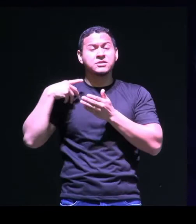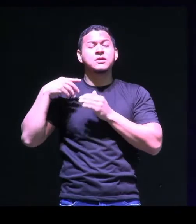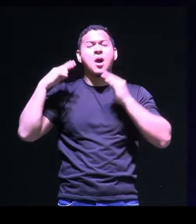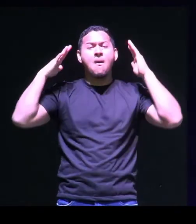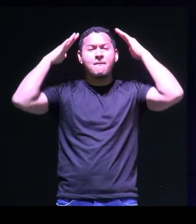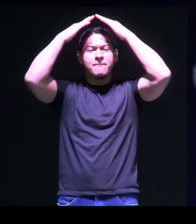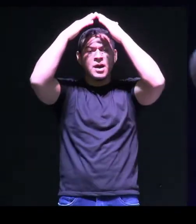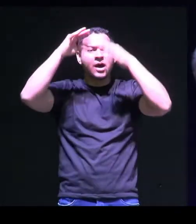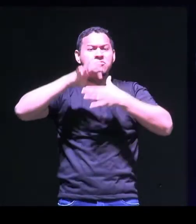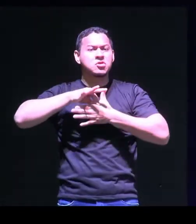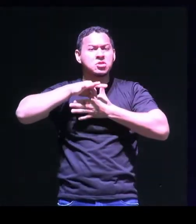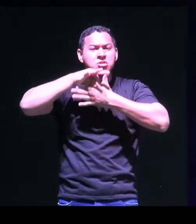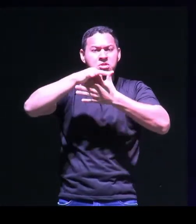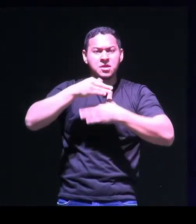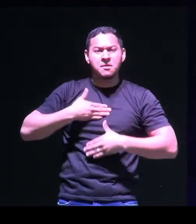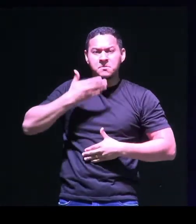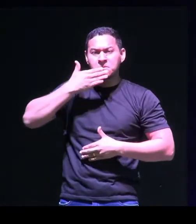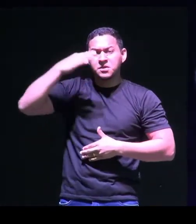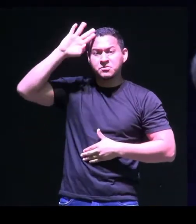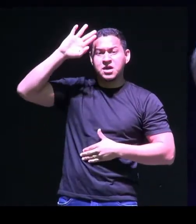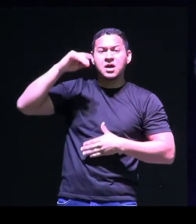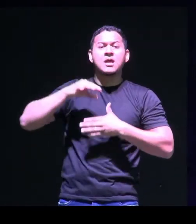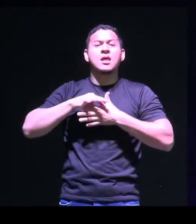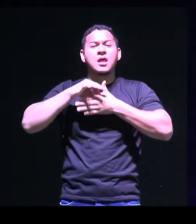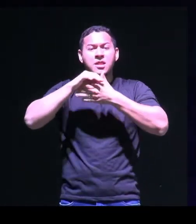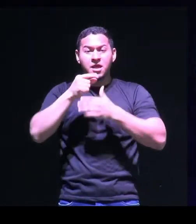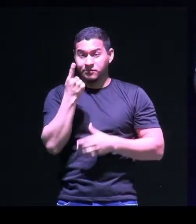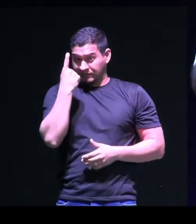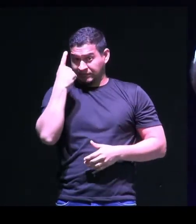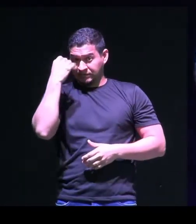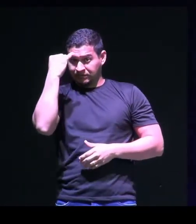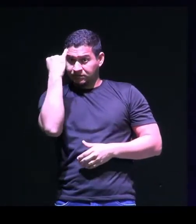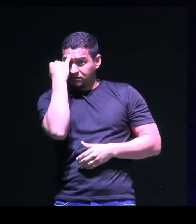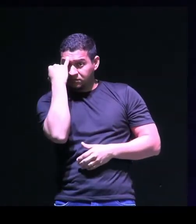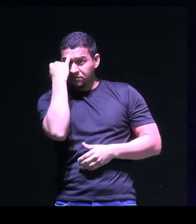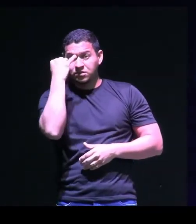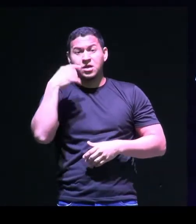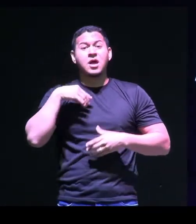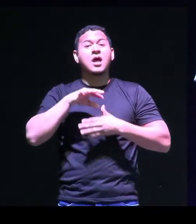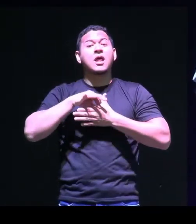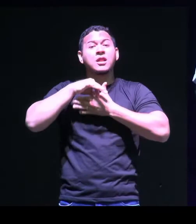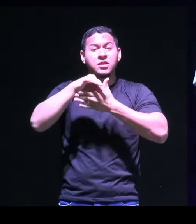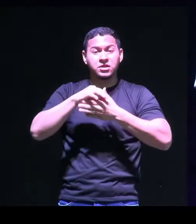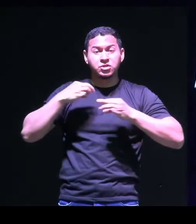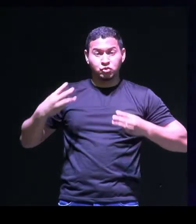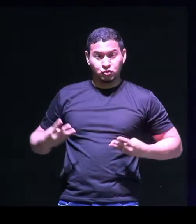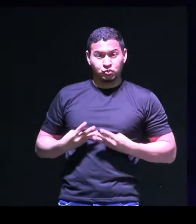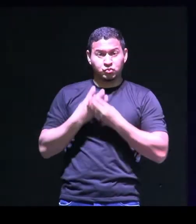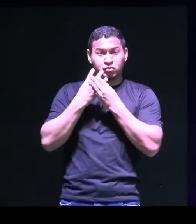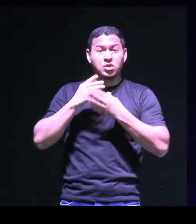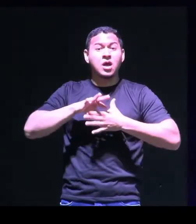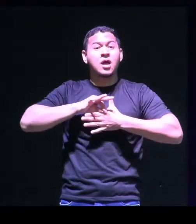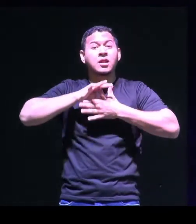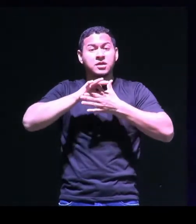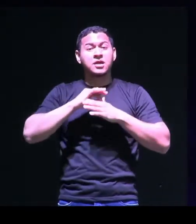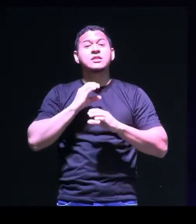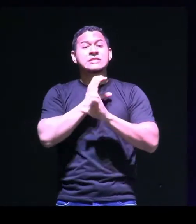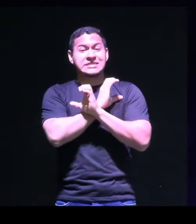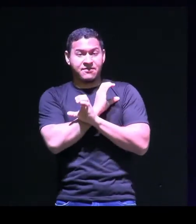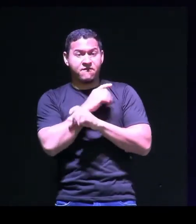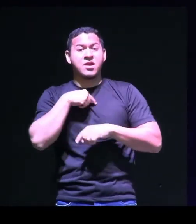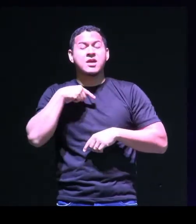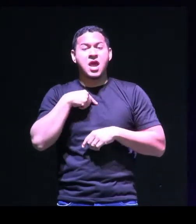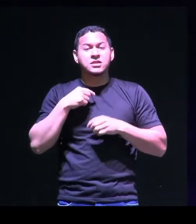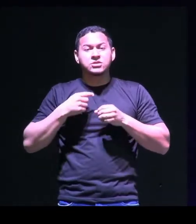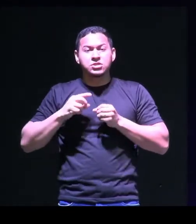Papa, líderes islâmicos, líderes hindus, líderes evangélicos, líderes judeus e líderes civis. Eles se reuniram